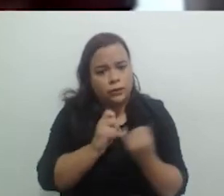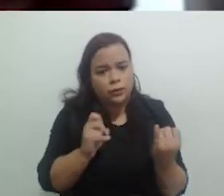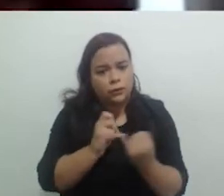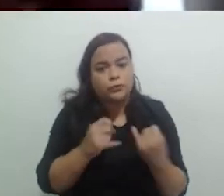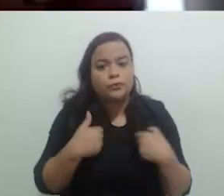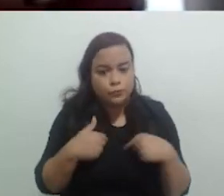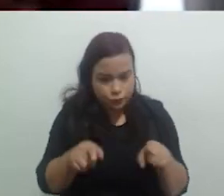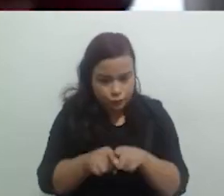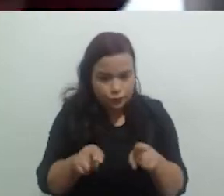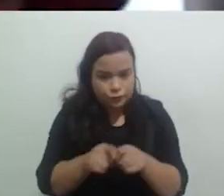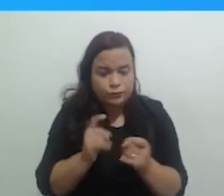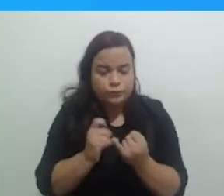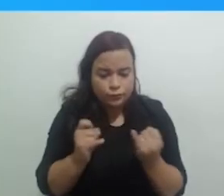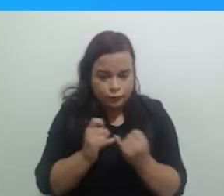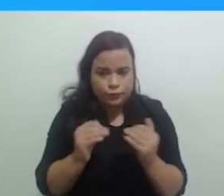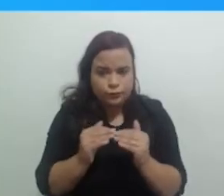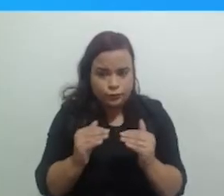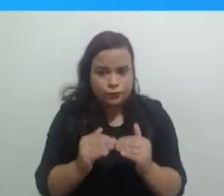Exato.